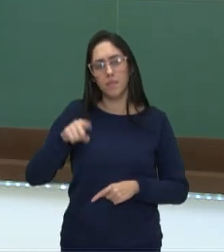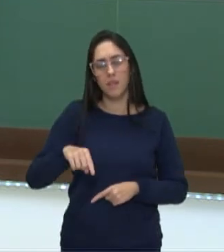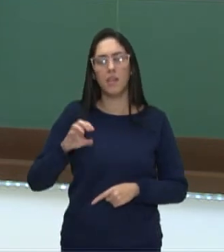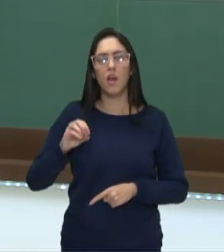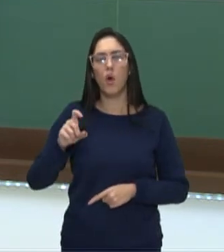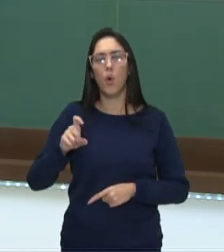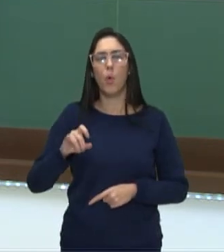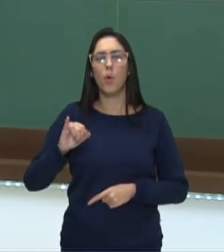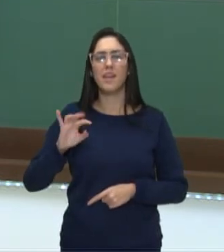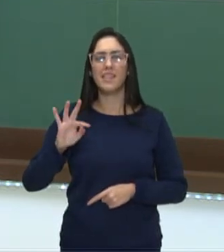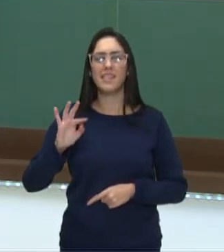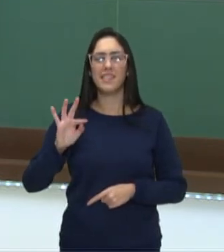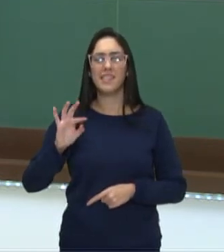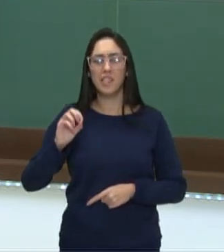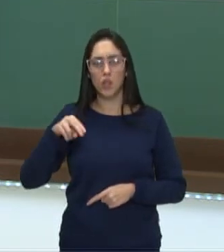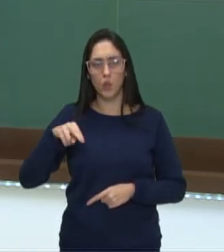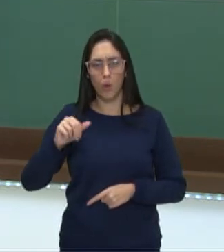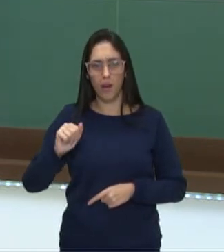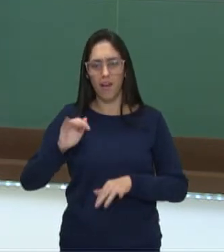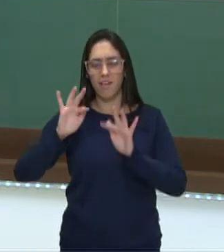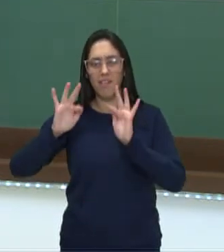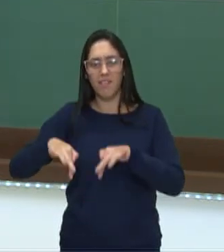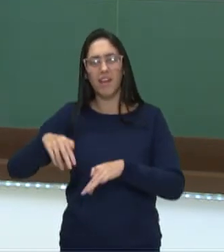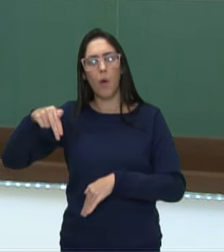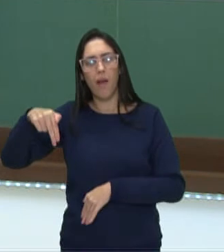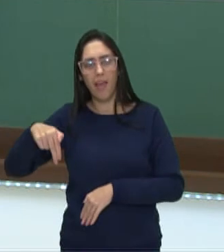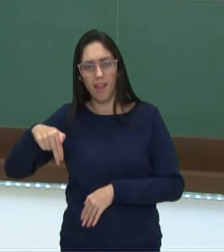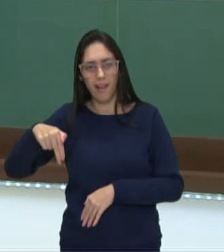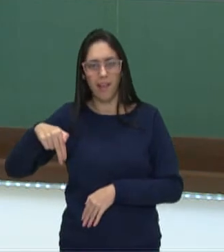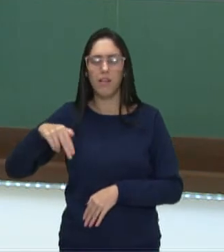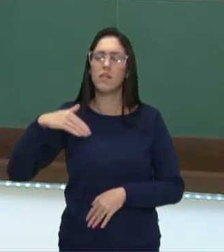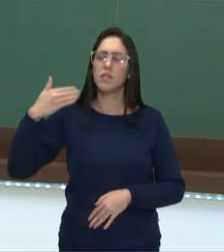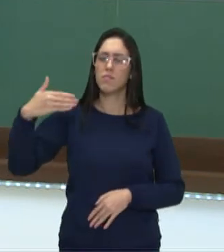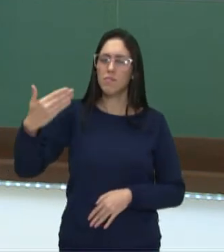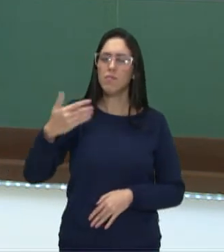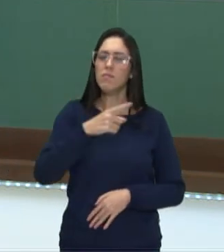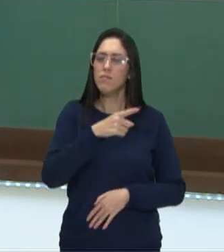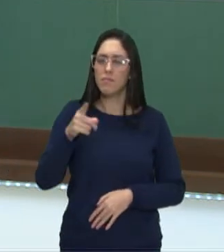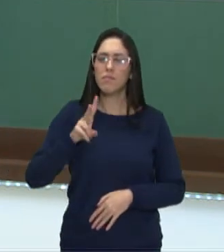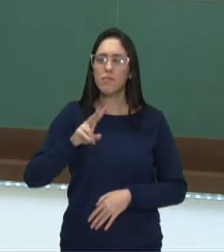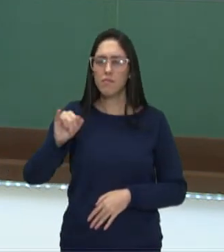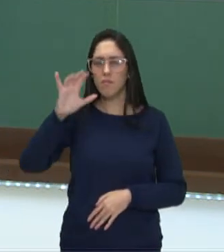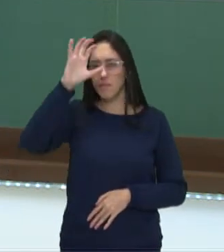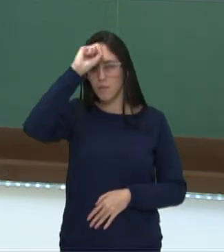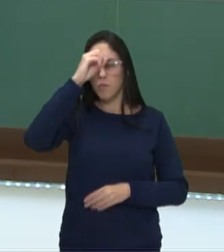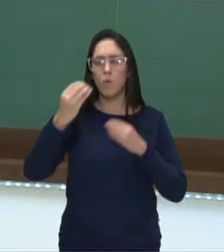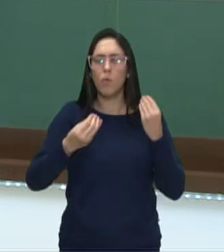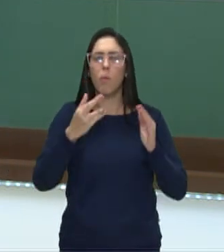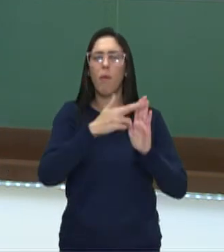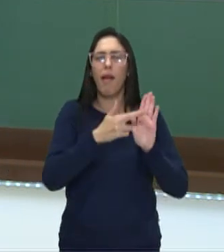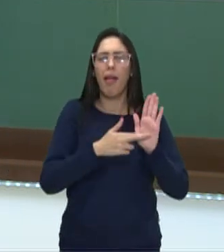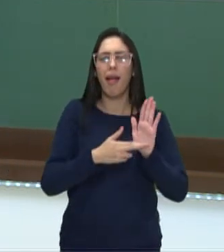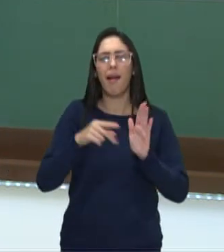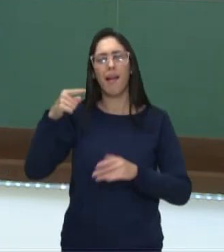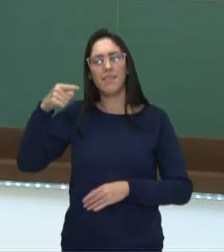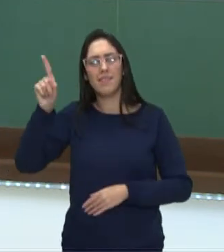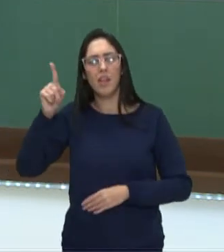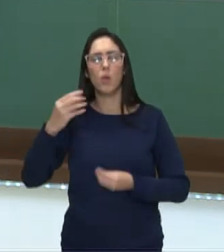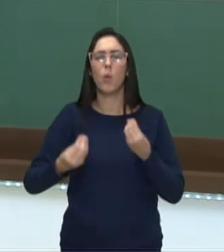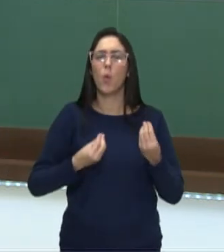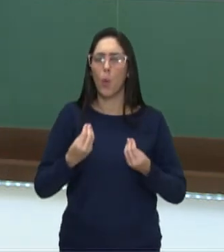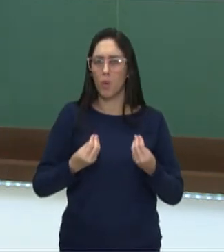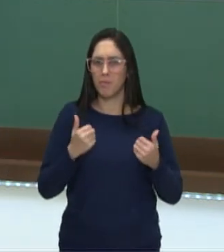oxítona, terminada em N. Então, logo a gente vai aprender aí, vocês vão aprender regra de acentuação também.